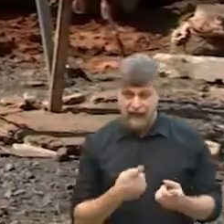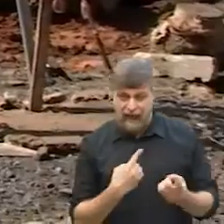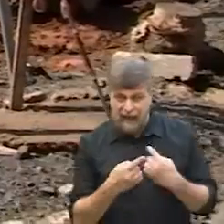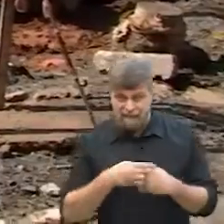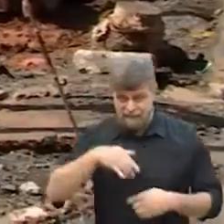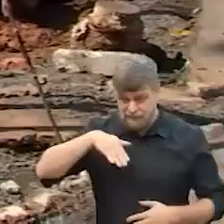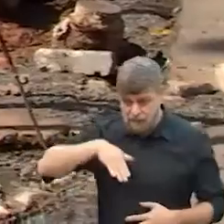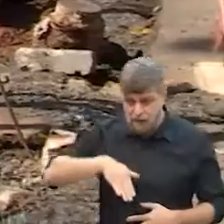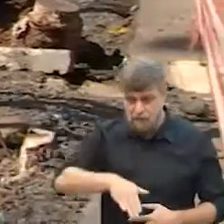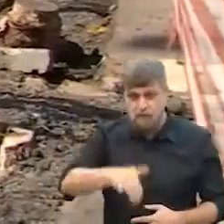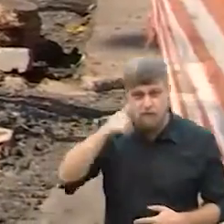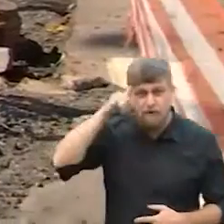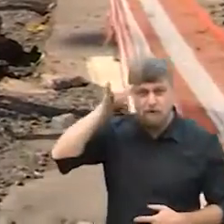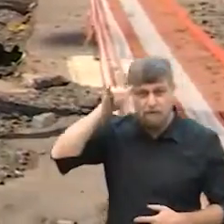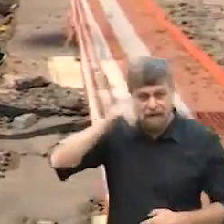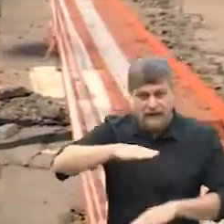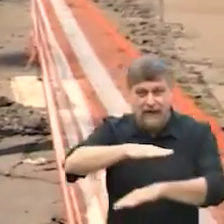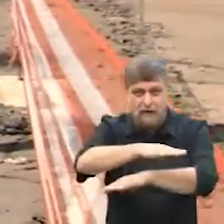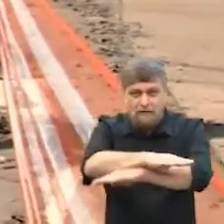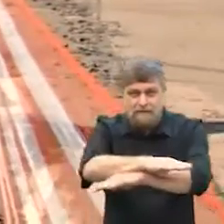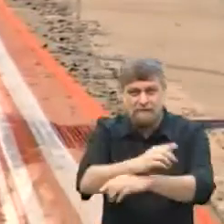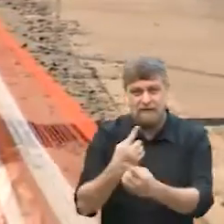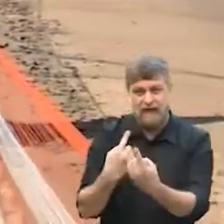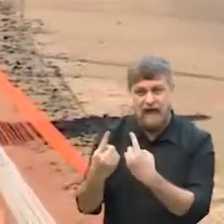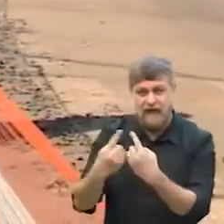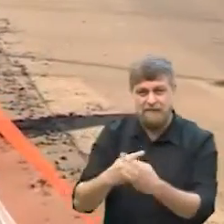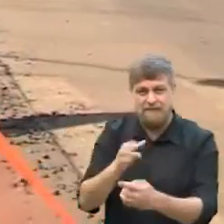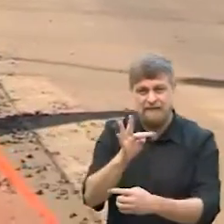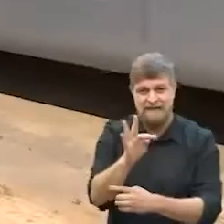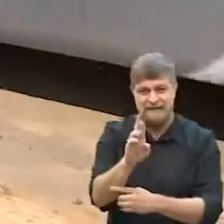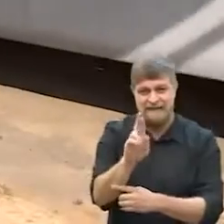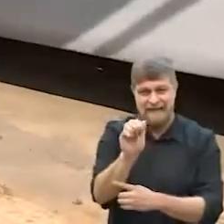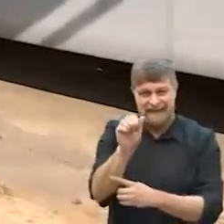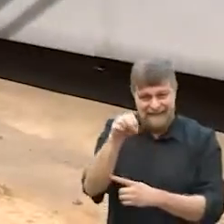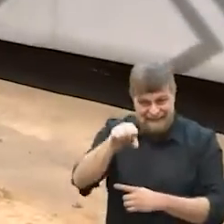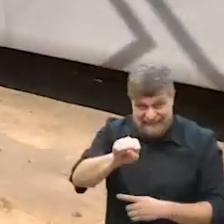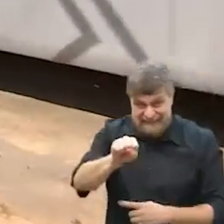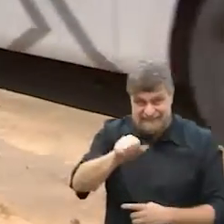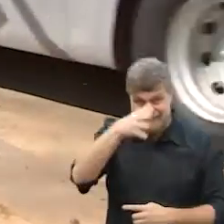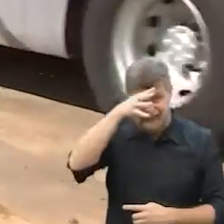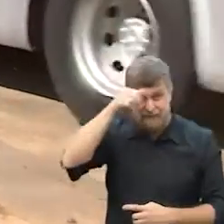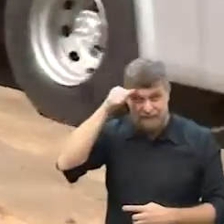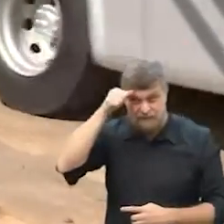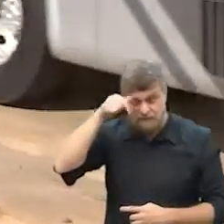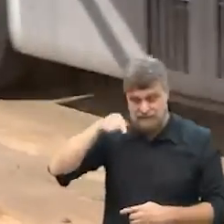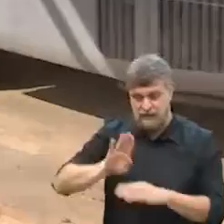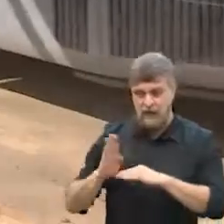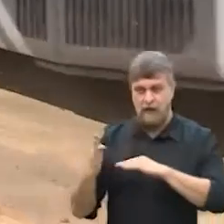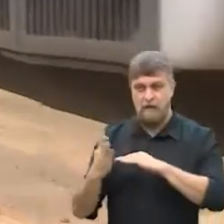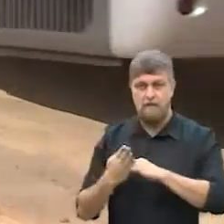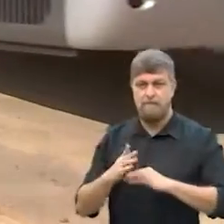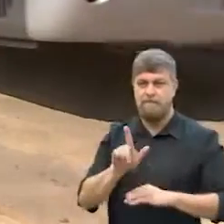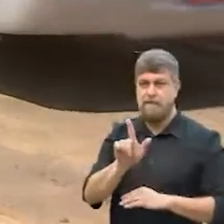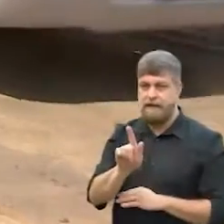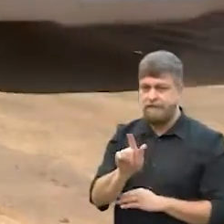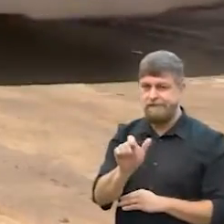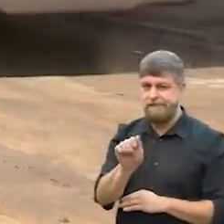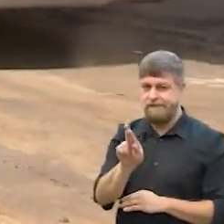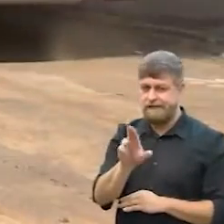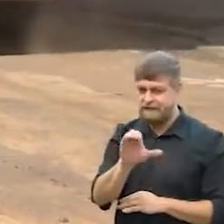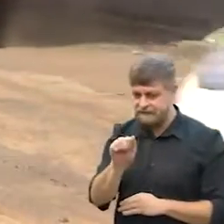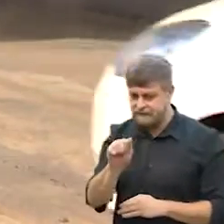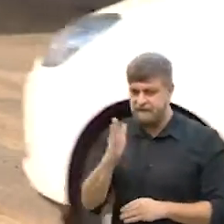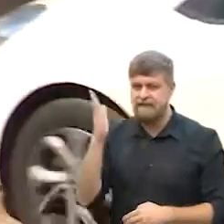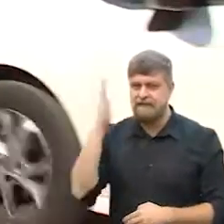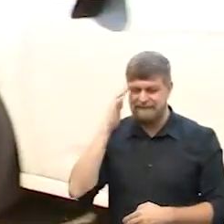Quem passa na Avenida John Boy Dunlop, cruzamento com a Avenida Transamazônica, no Jardim Garcia, aqui em Campinas, sabe de